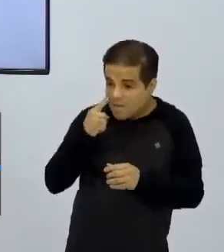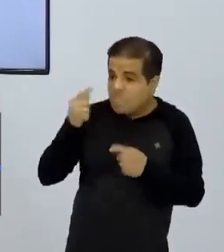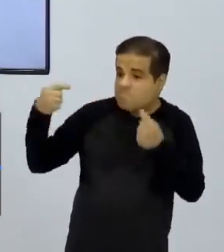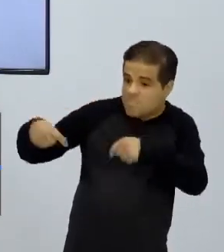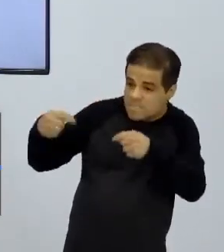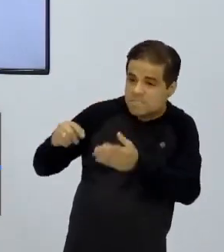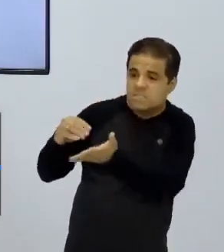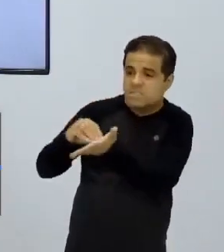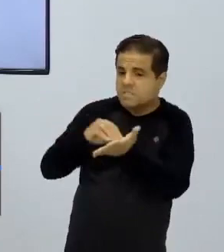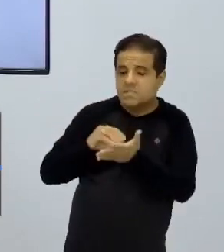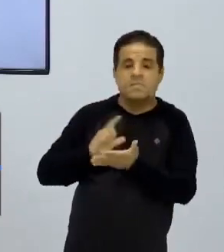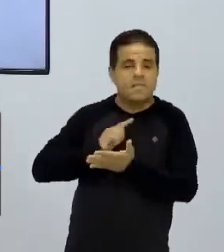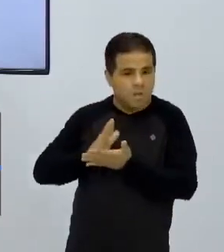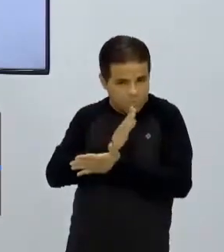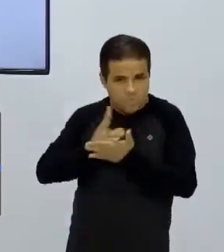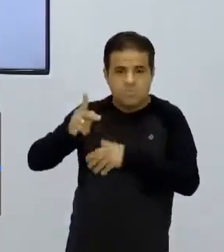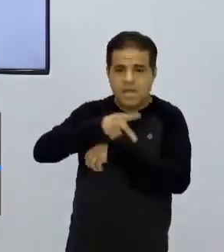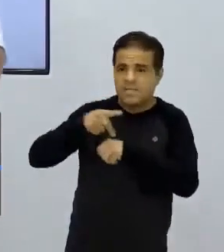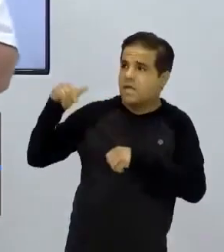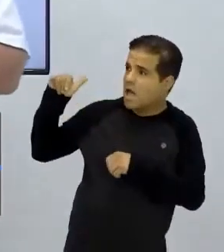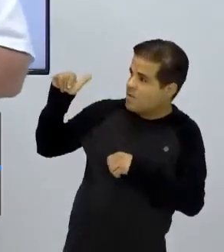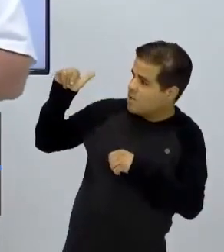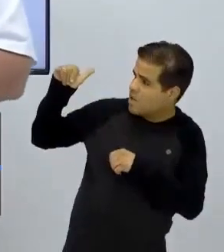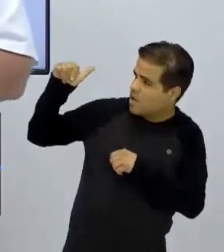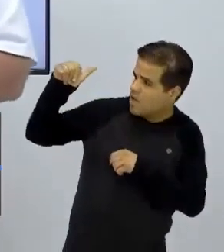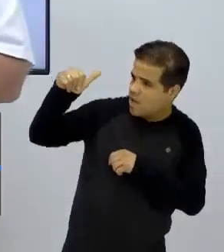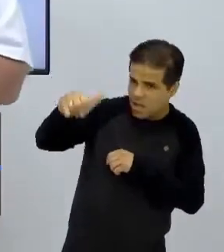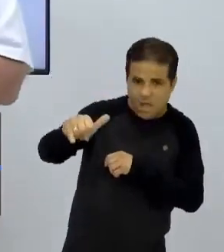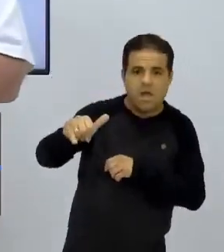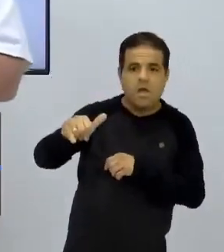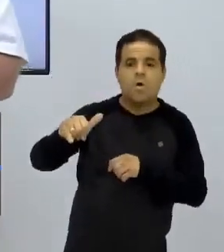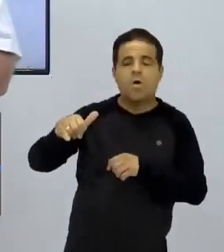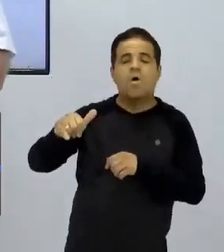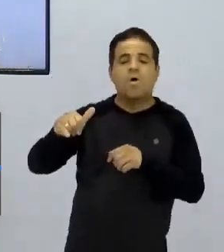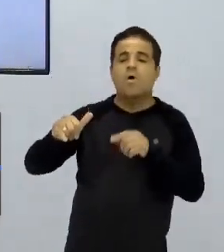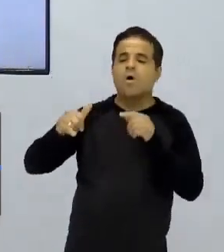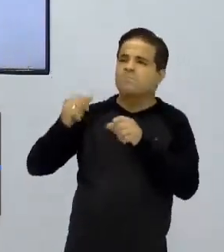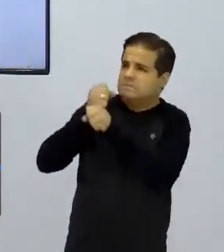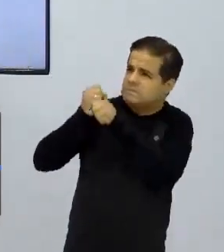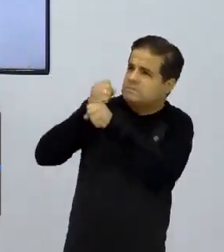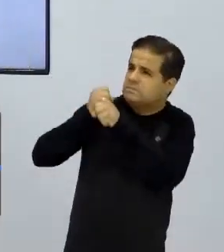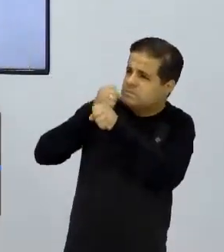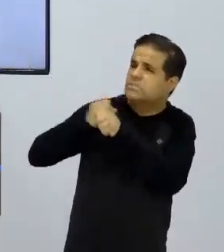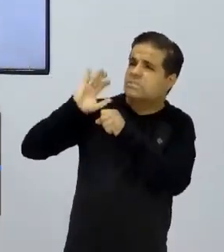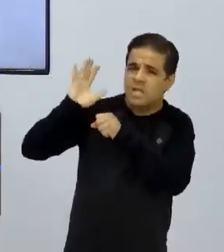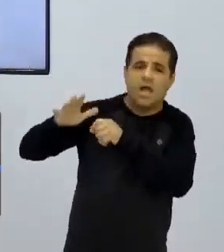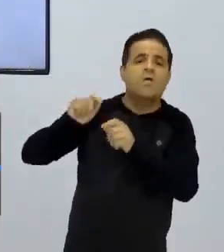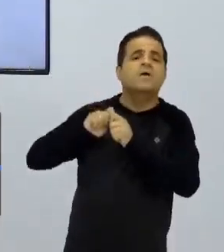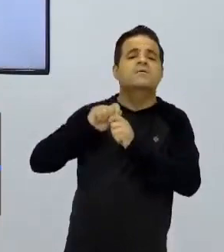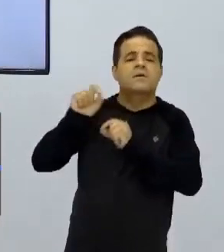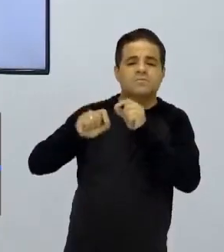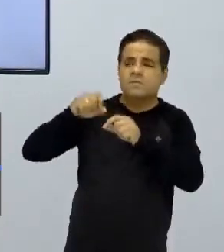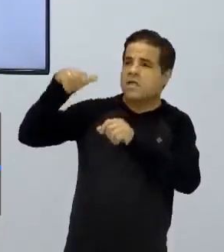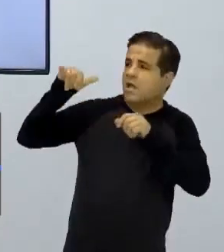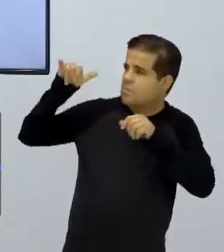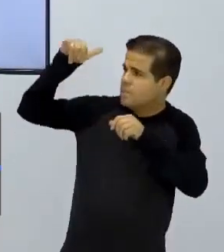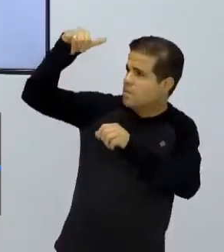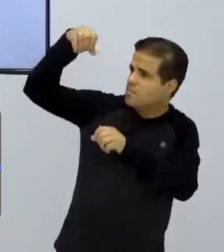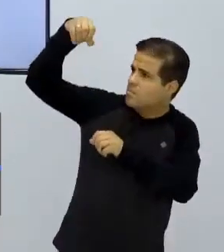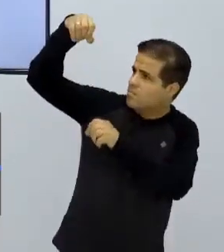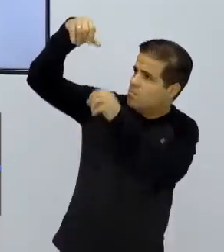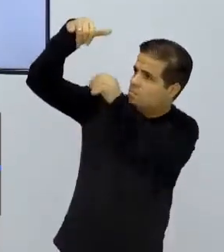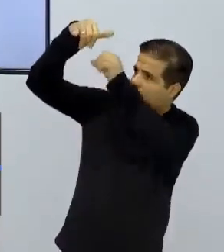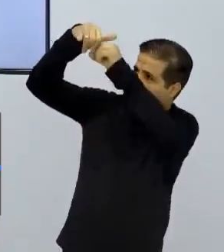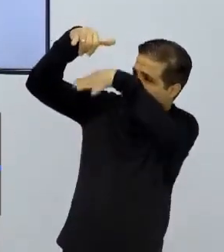precisa. Tem casos de países que os aviões até hoje, isso que vem de décadas, eles lançam mantimentos